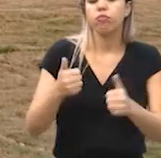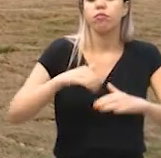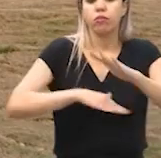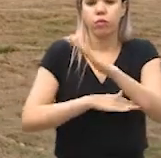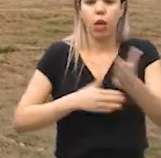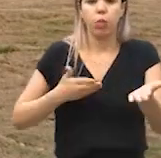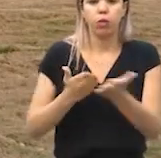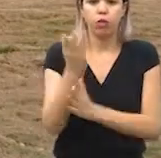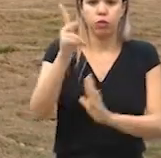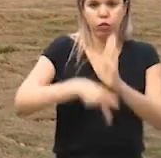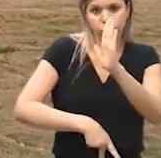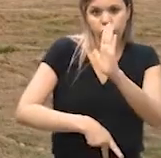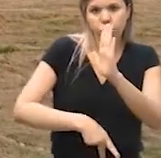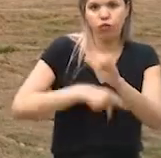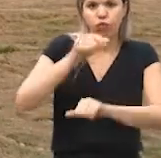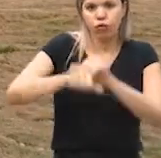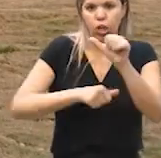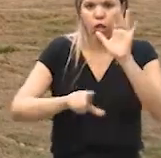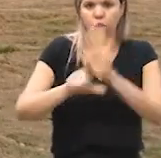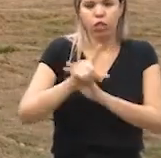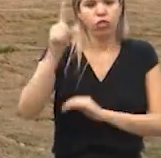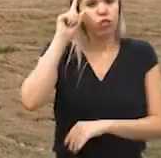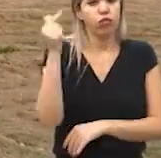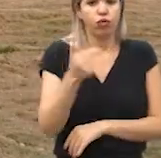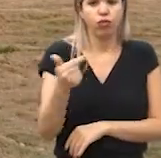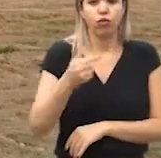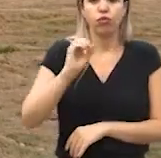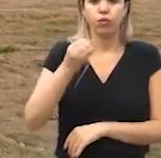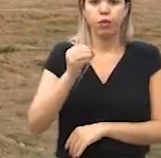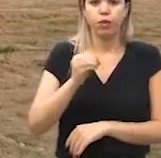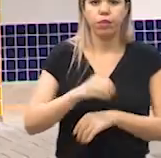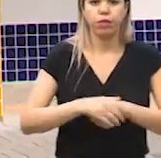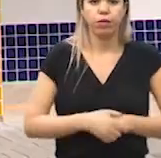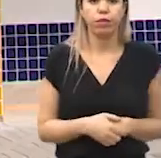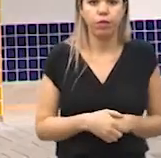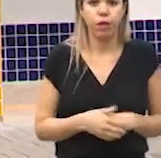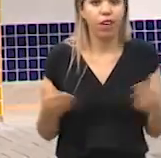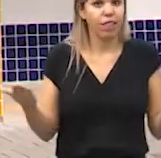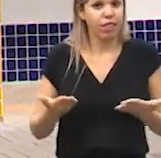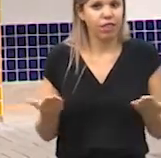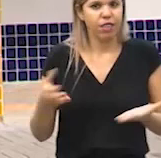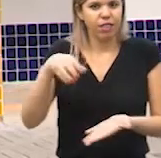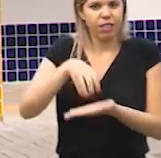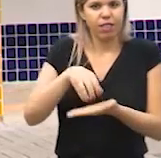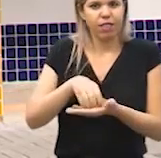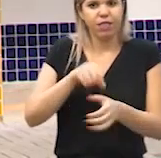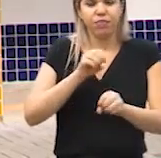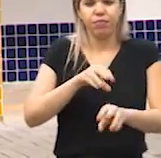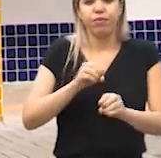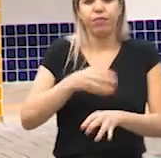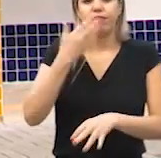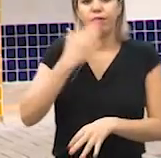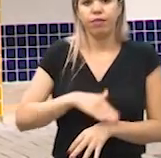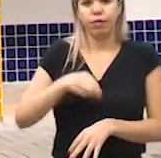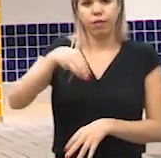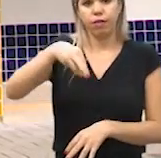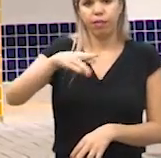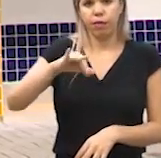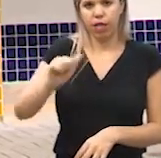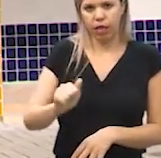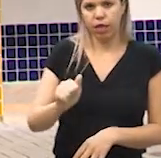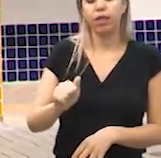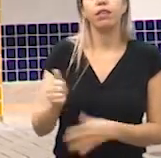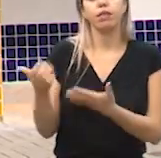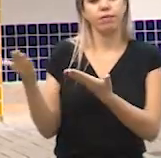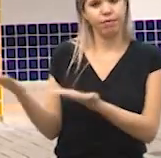projeto que foi aprovado e virou lei no dia 22 de outubro. Agora, o Centro de Educação Infantil Maria de